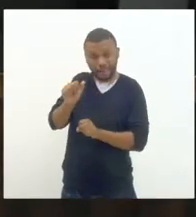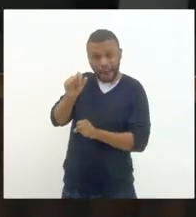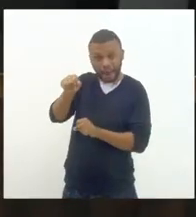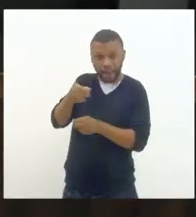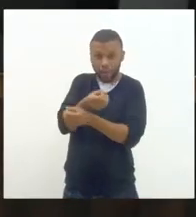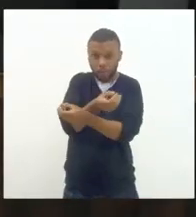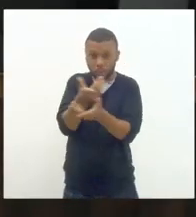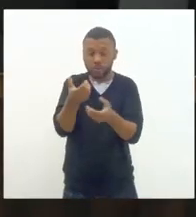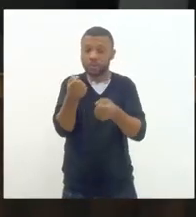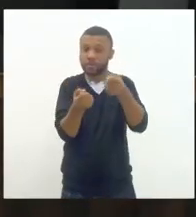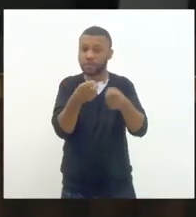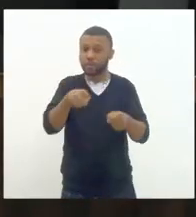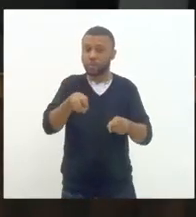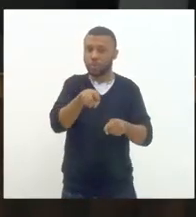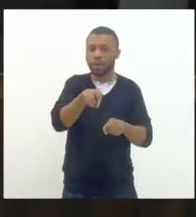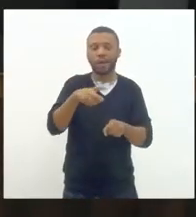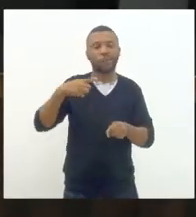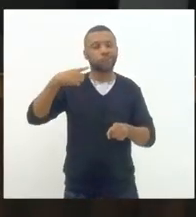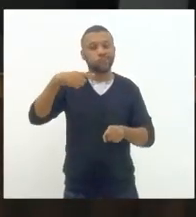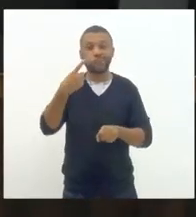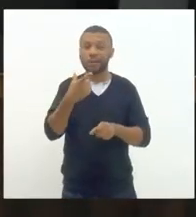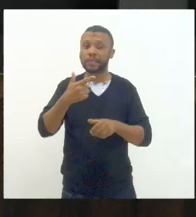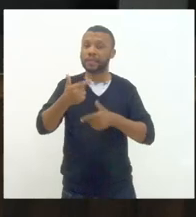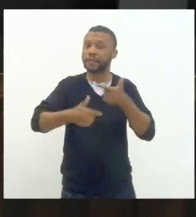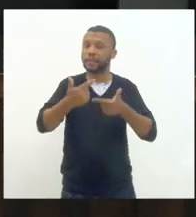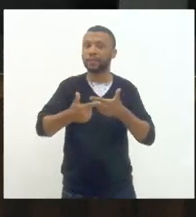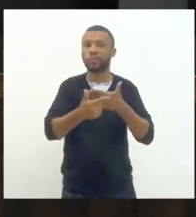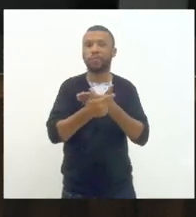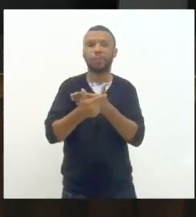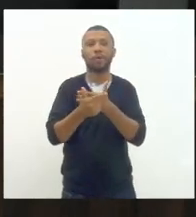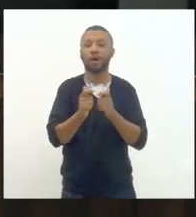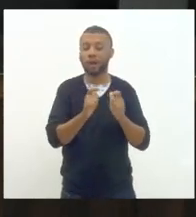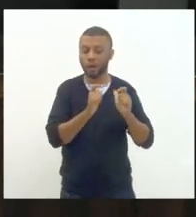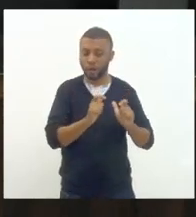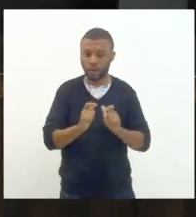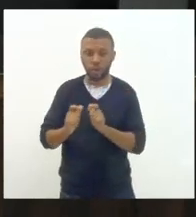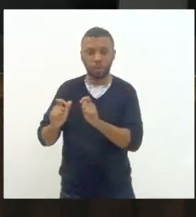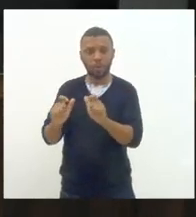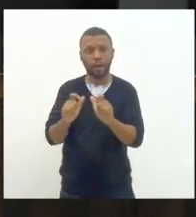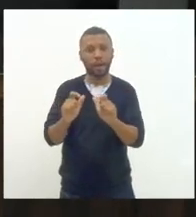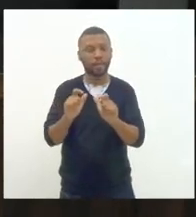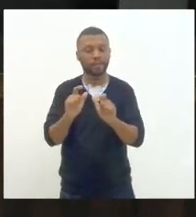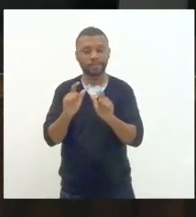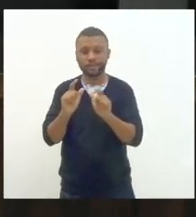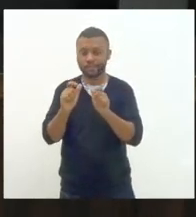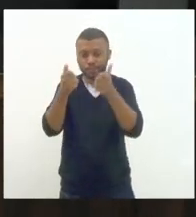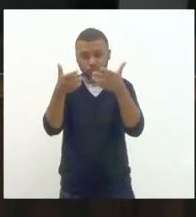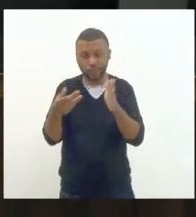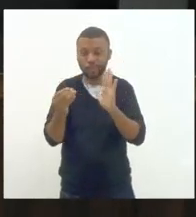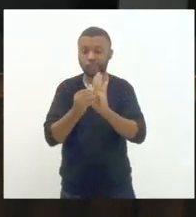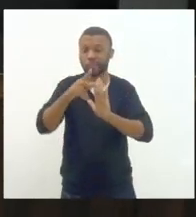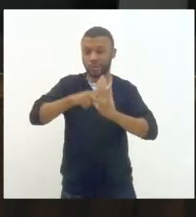de estacionamento para advogados no exercício da sua função nos locais em que especifica.